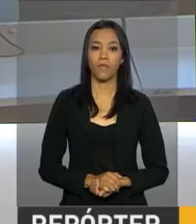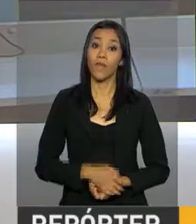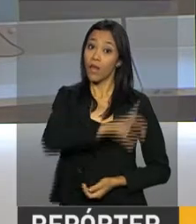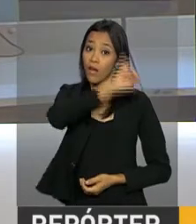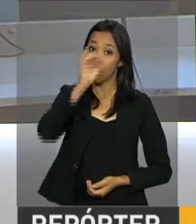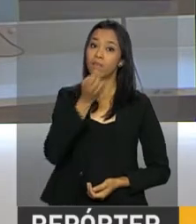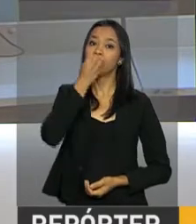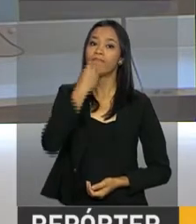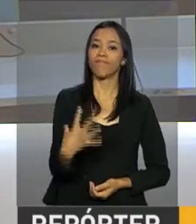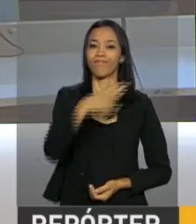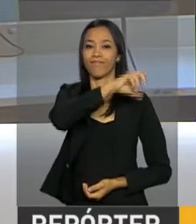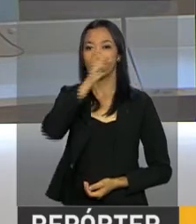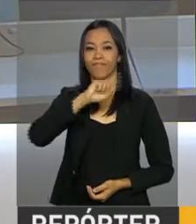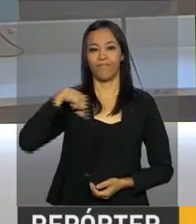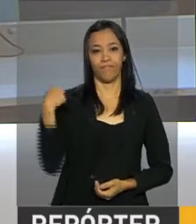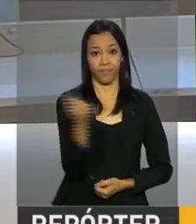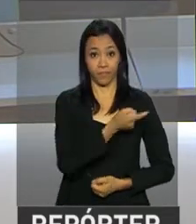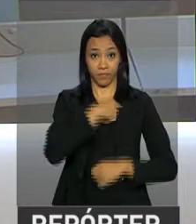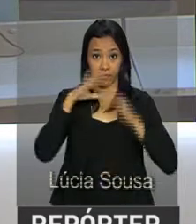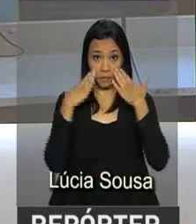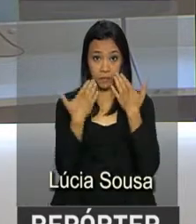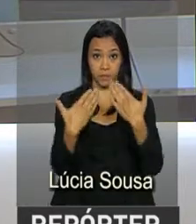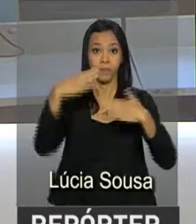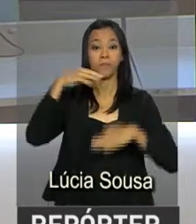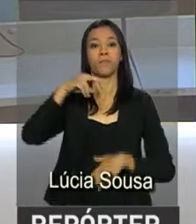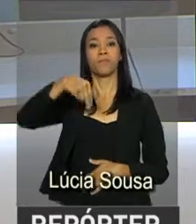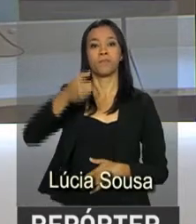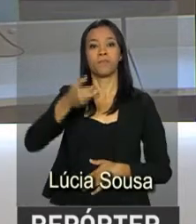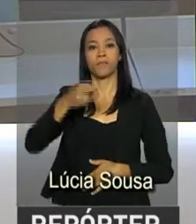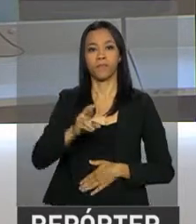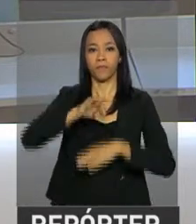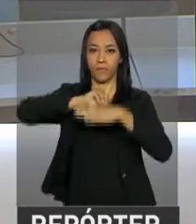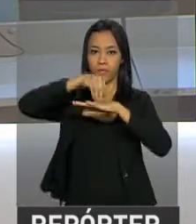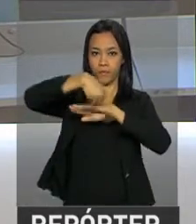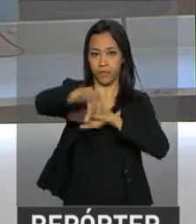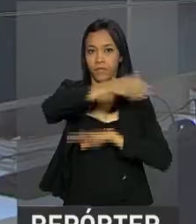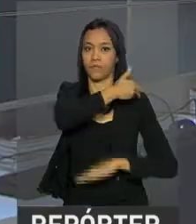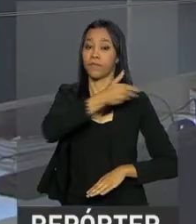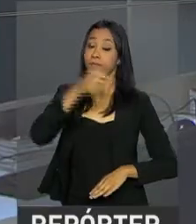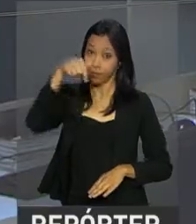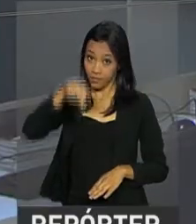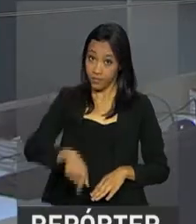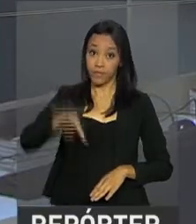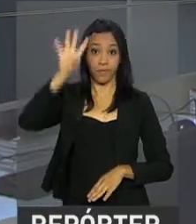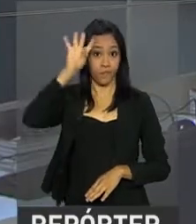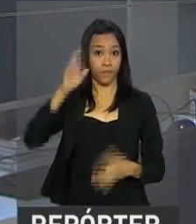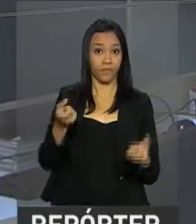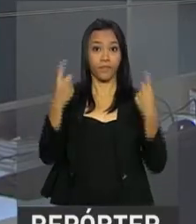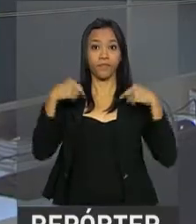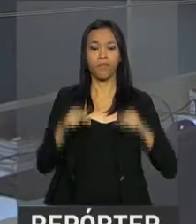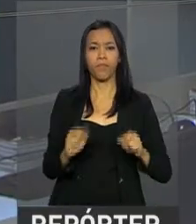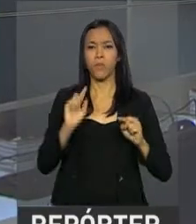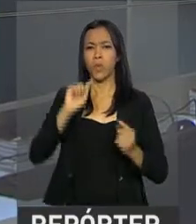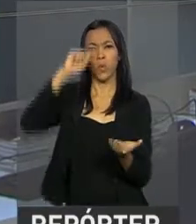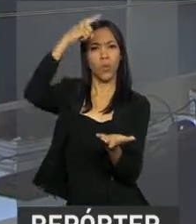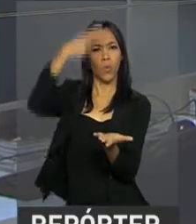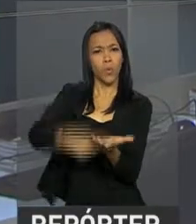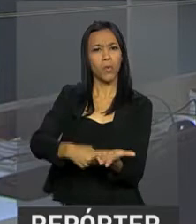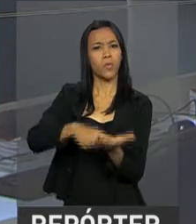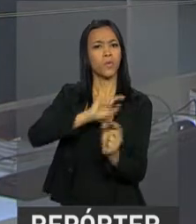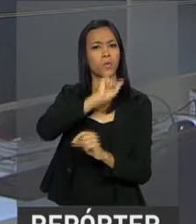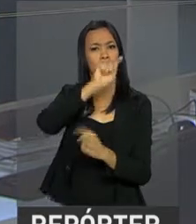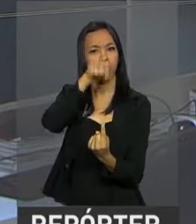Olá, bom dia. Estamos de volta com o repórter NBR e as notícias desta quarta-feira. Um pacto para o reequilíbrio das